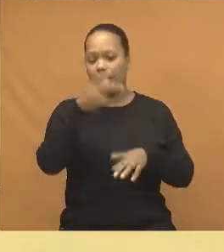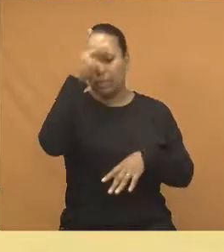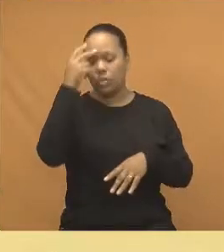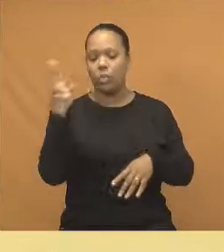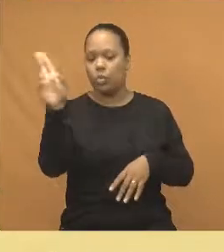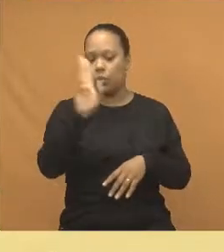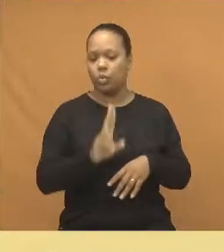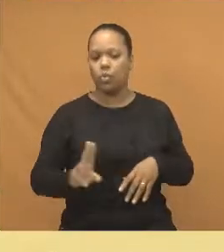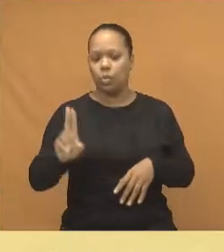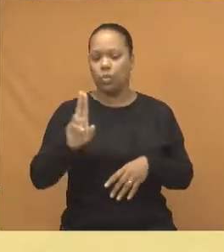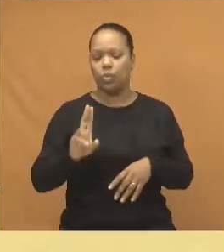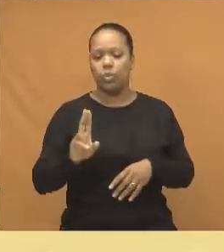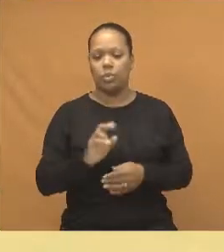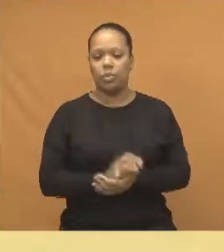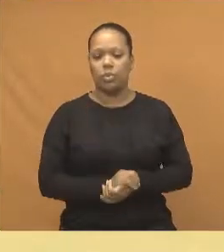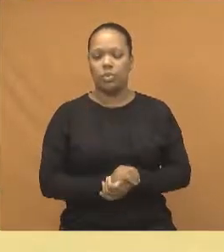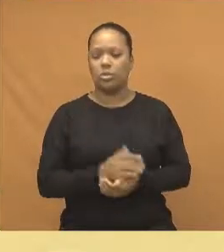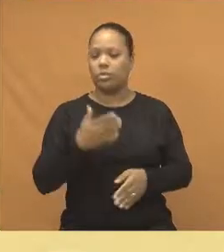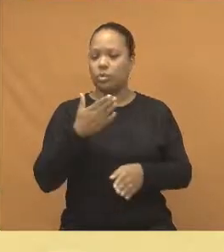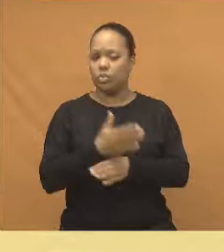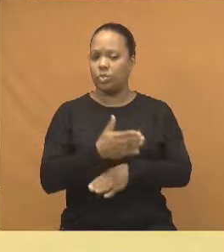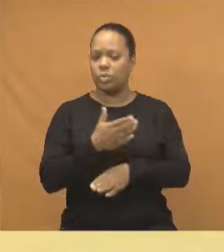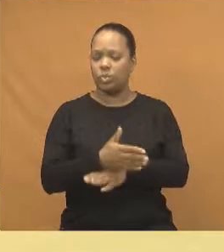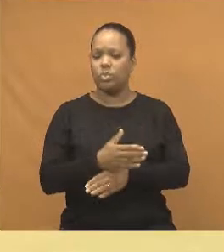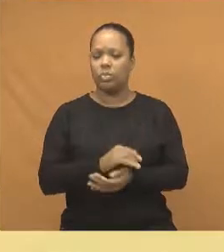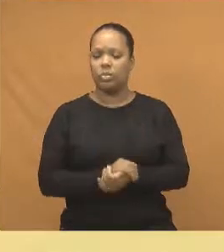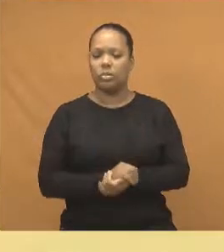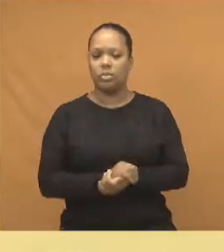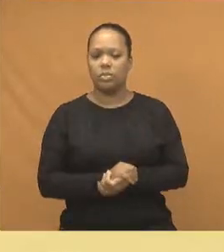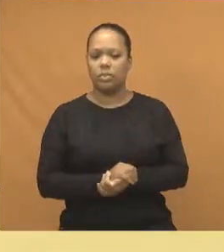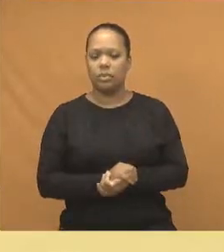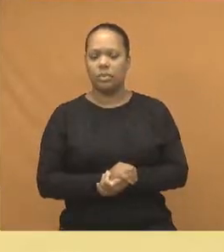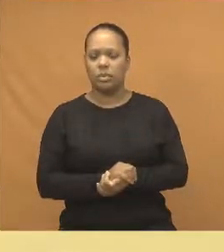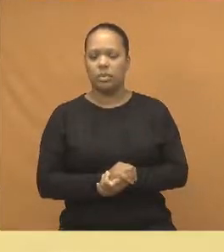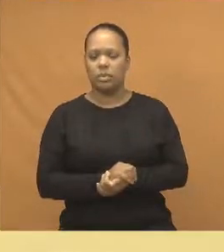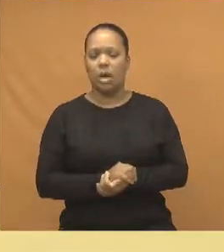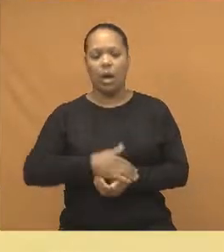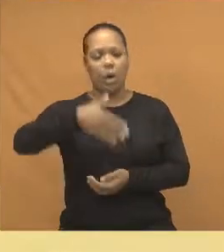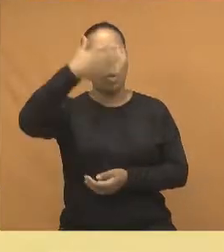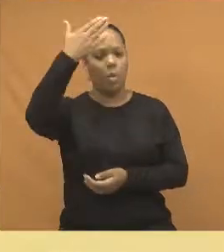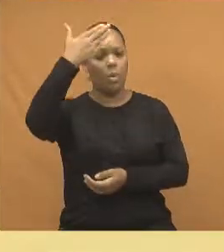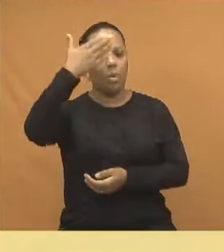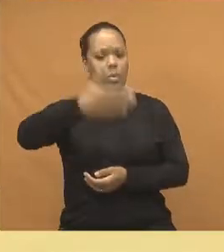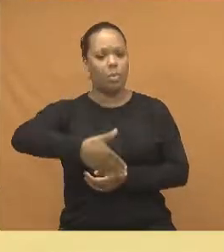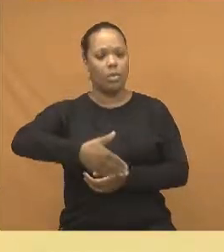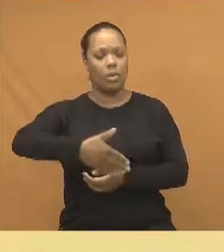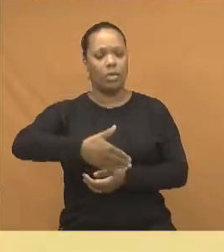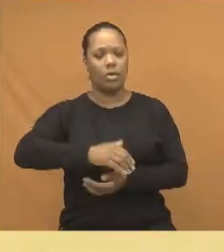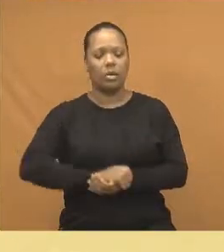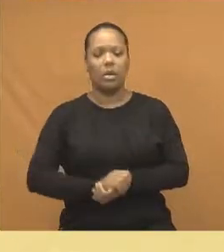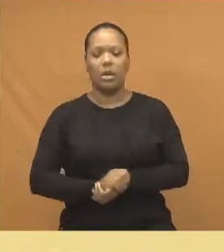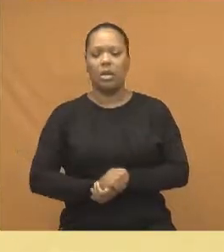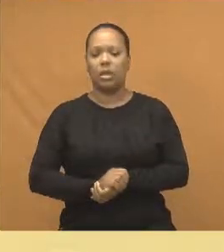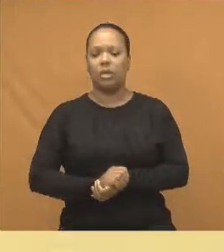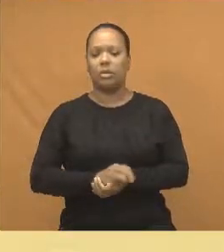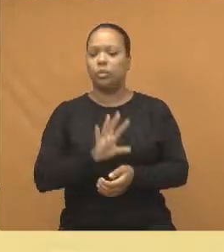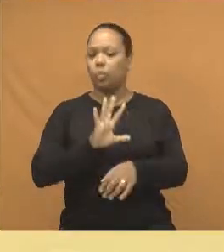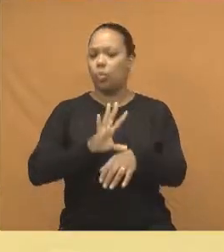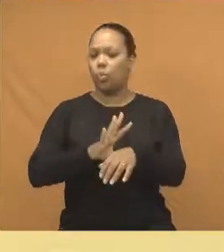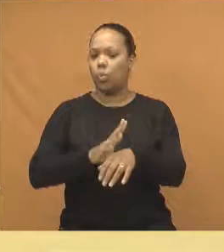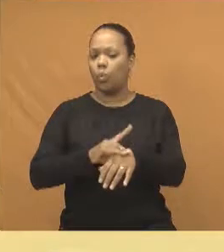usuário ou cliente do serviço de saúde deve comprovar ser portador